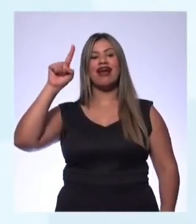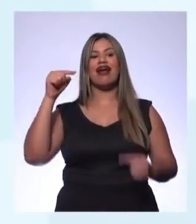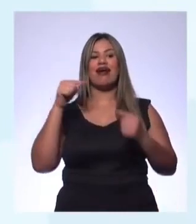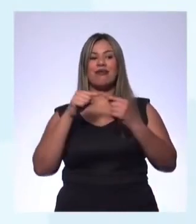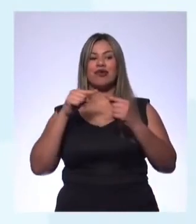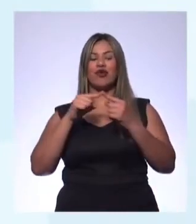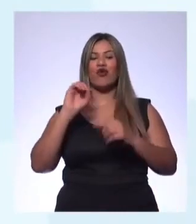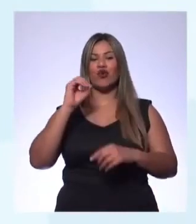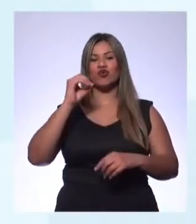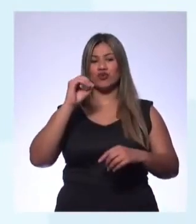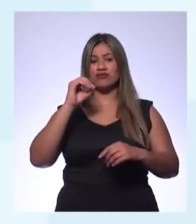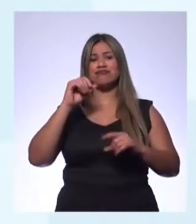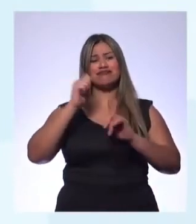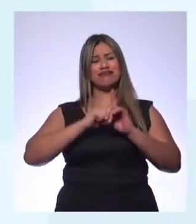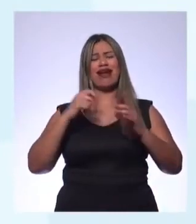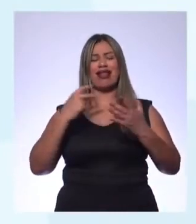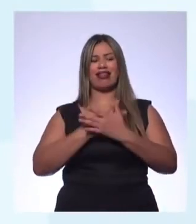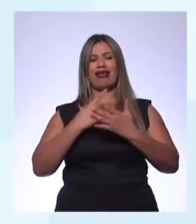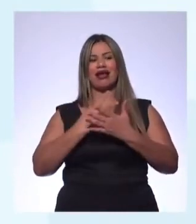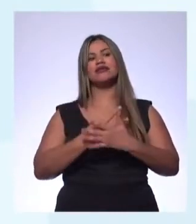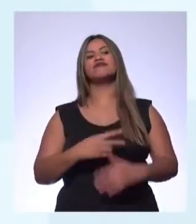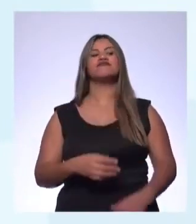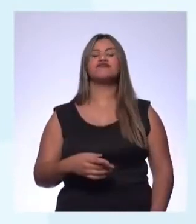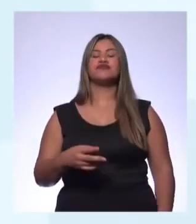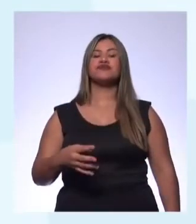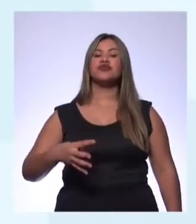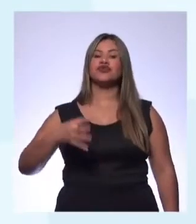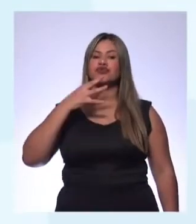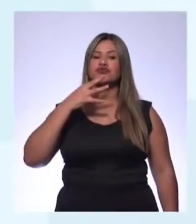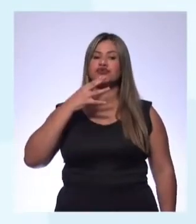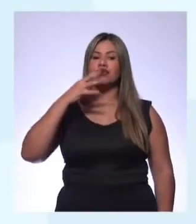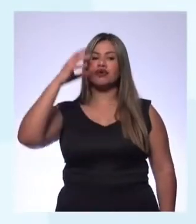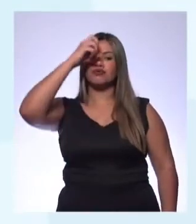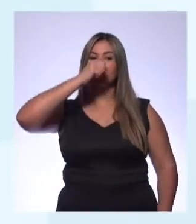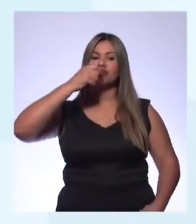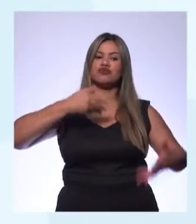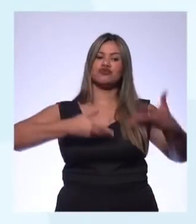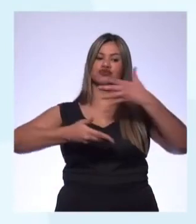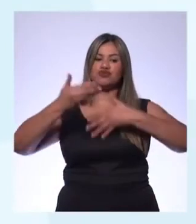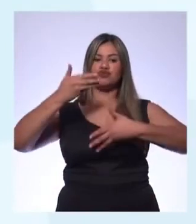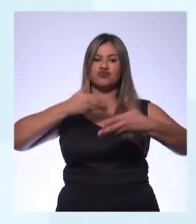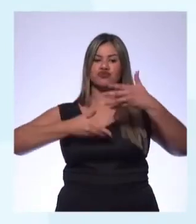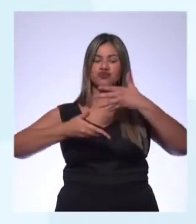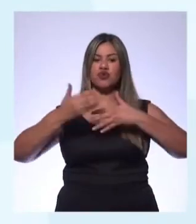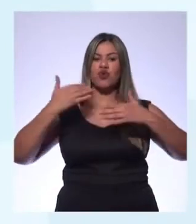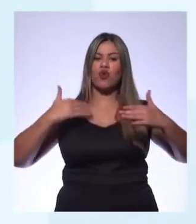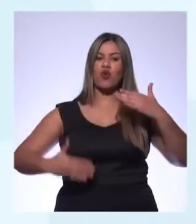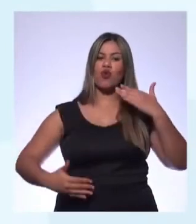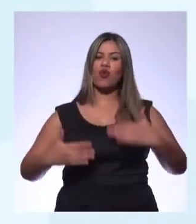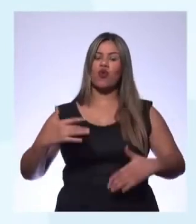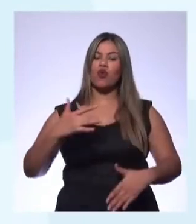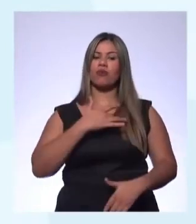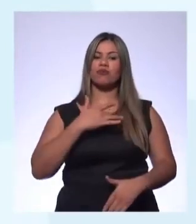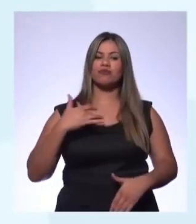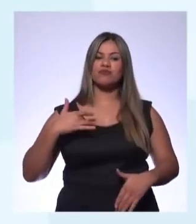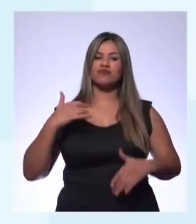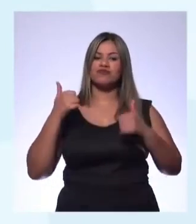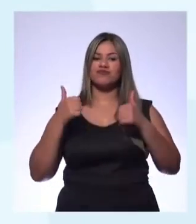ó. Conhecer, apreciar e cuidar de si, do seu corpo e bem-estar, compreendendo-se na diversidade